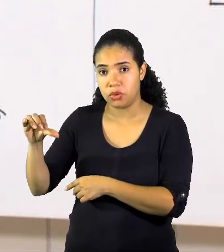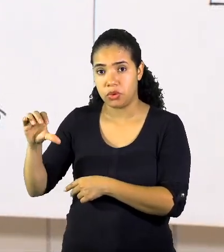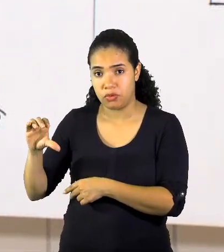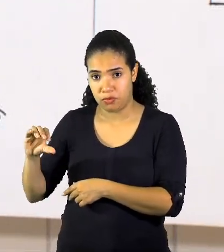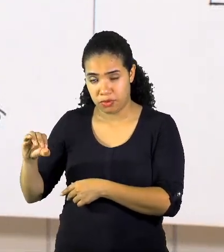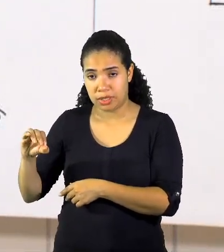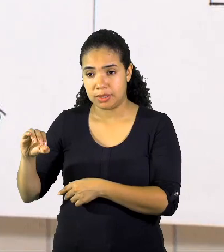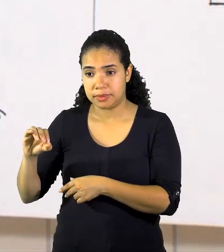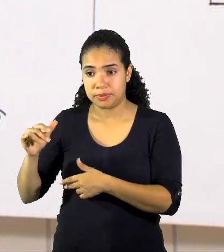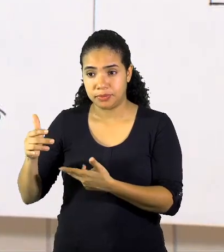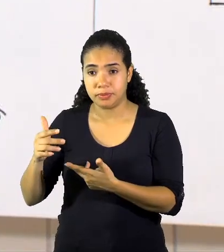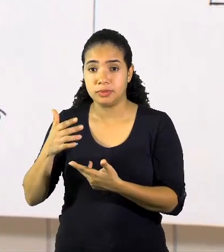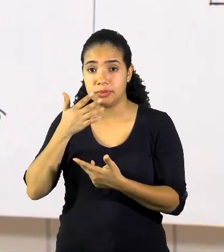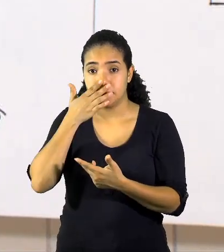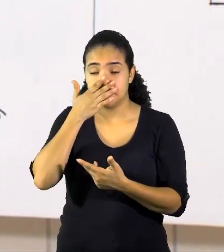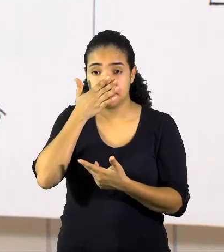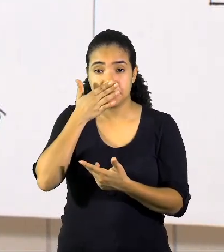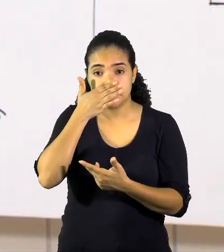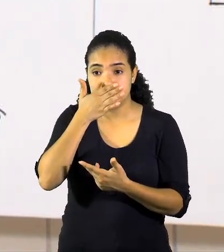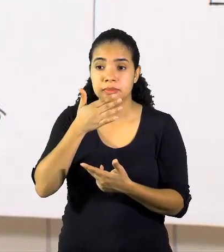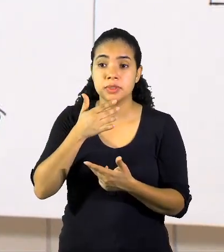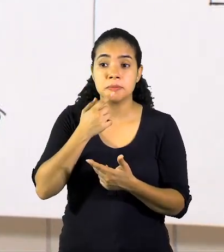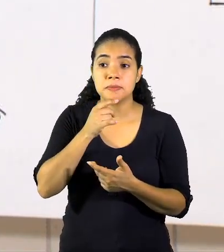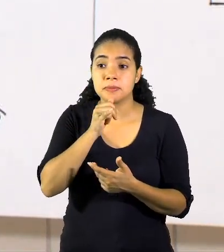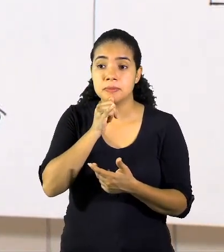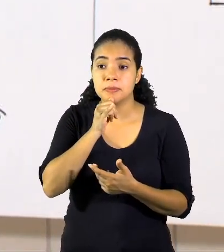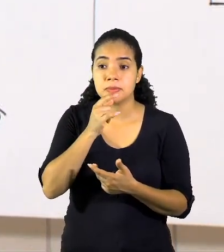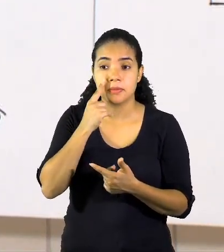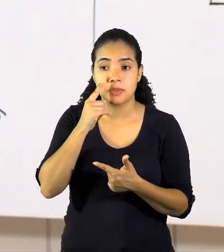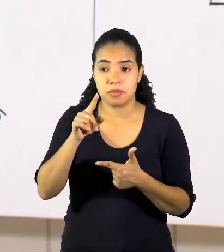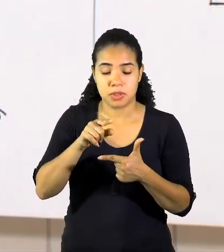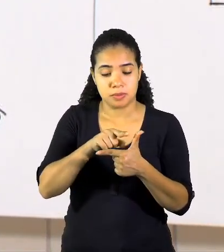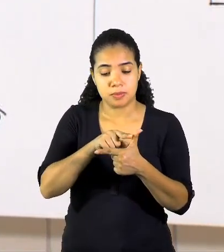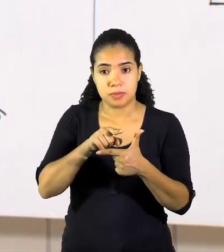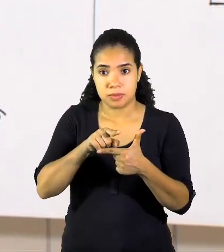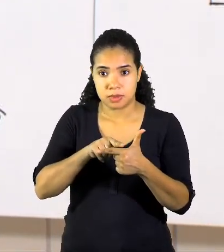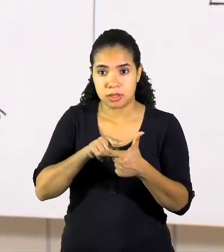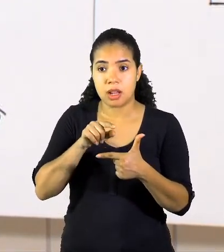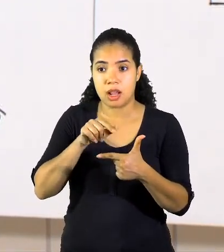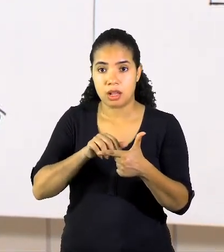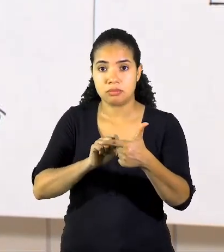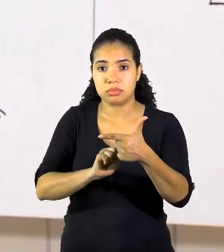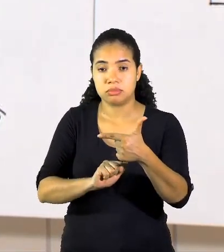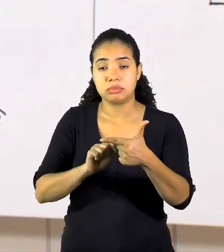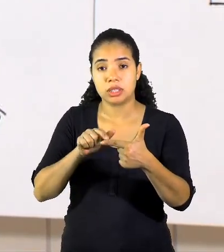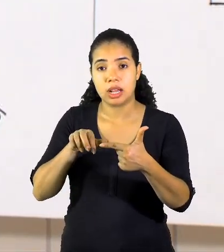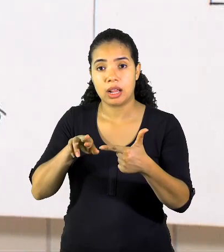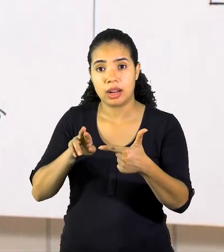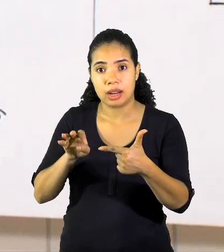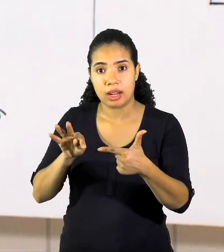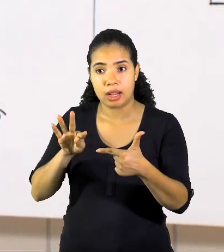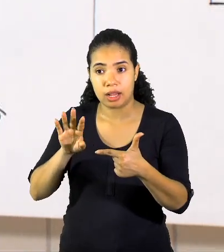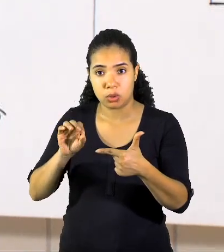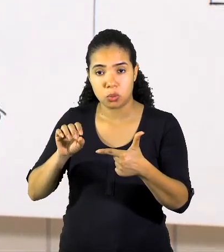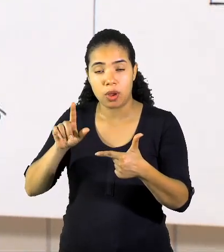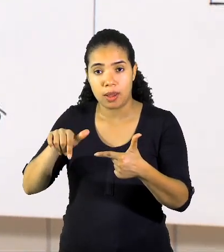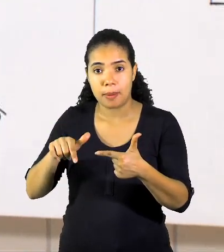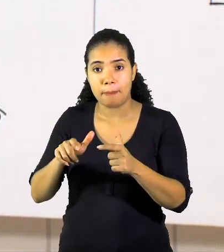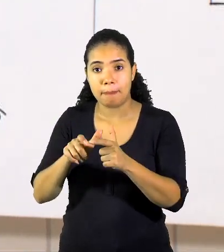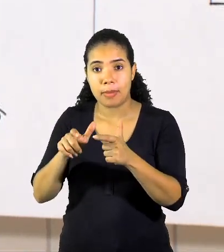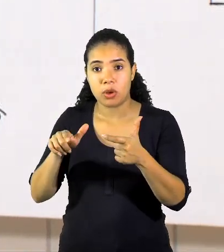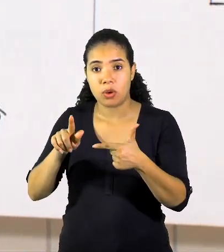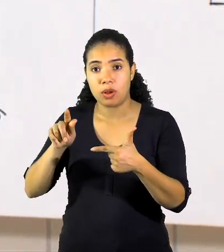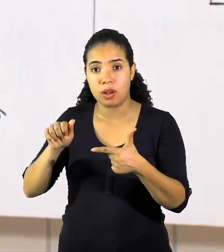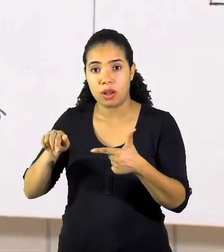O outro ângulo aqui não sobra nenhum grau. Então, eu tenho a garantia que o meu ângulo reto vai ser o meu maior